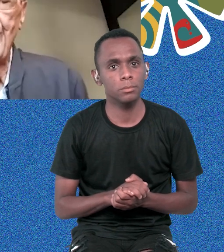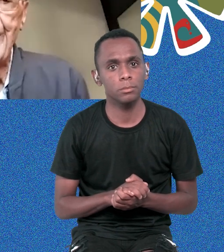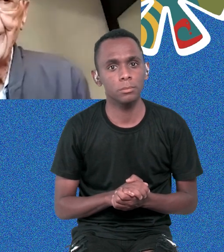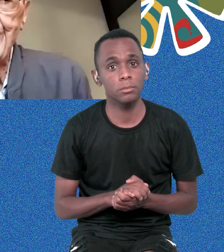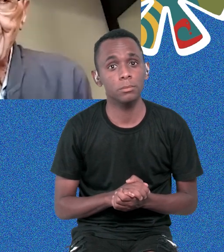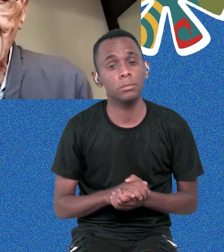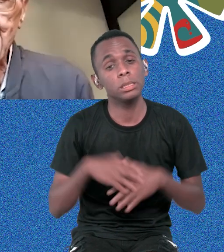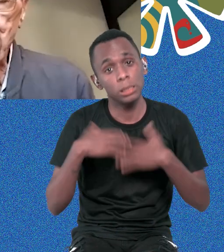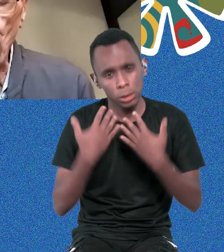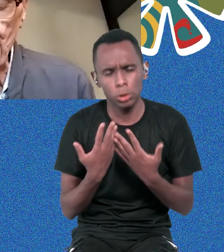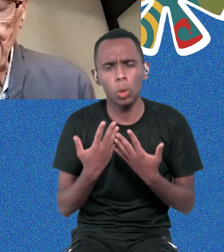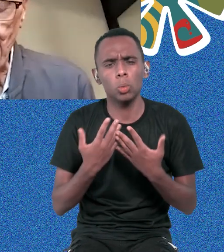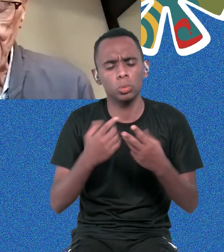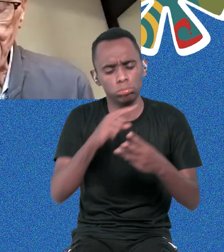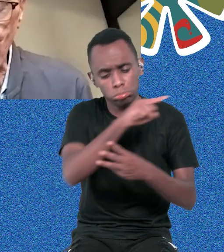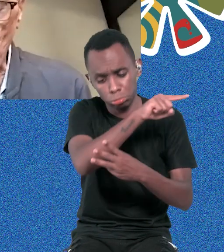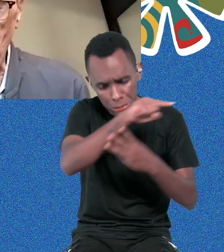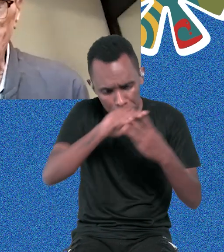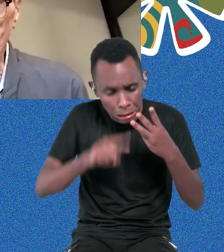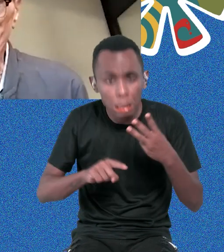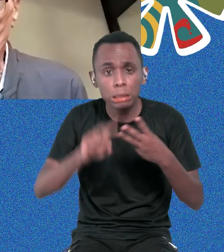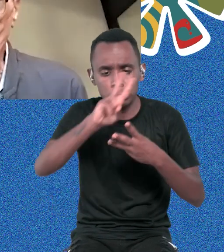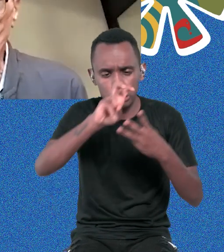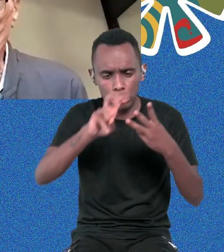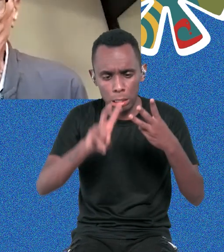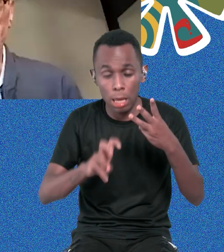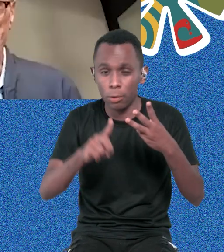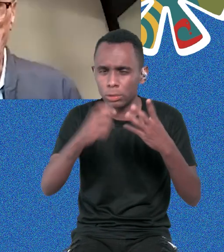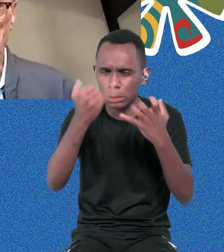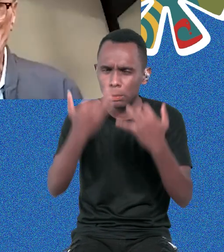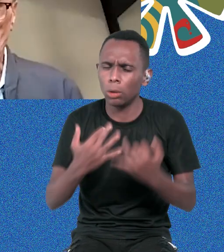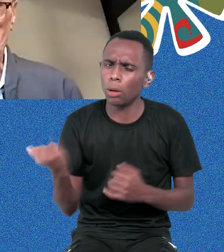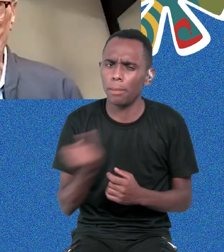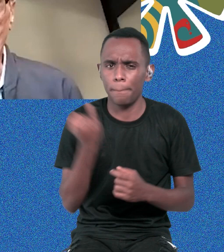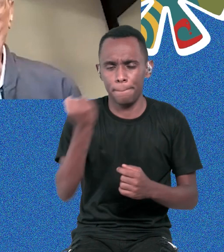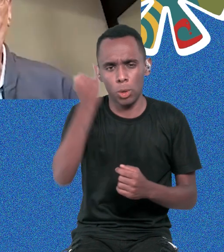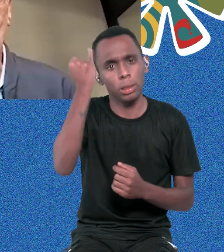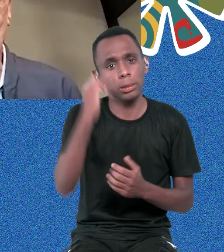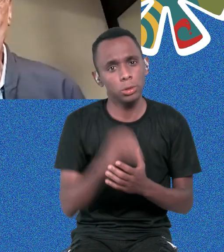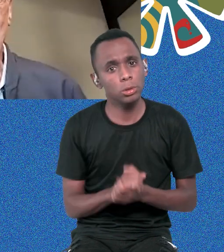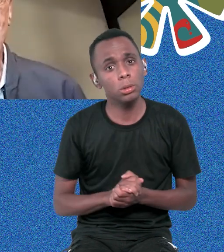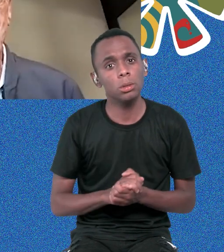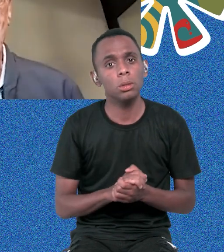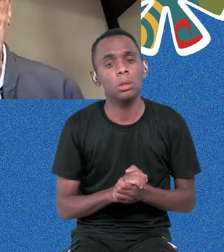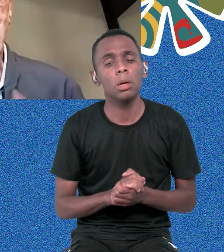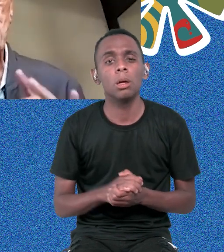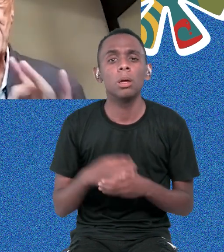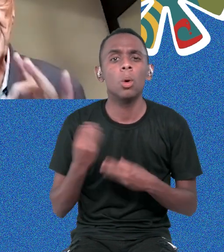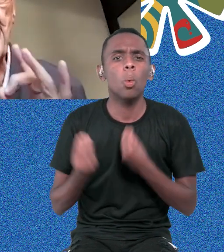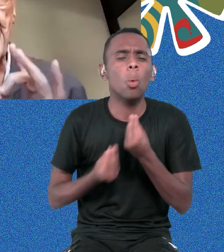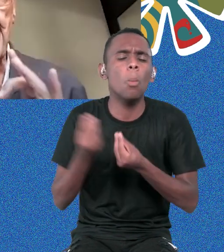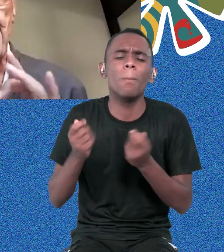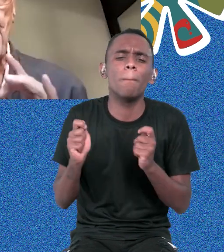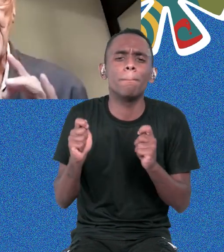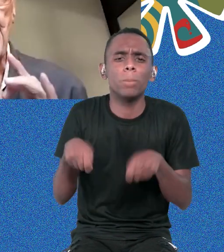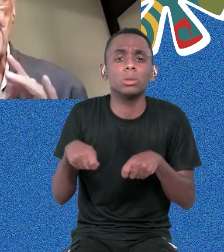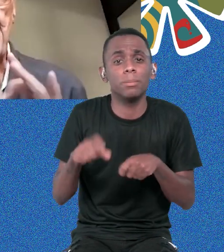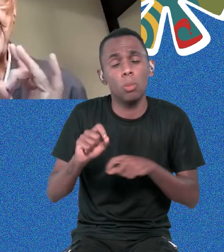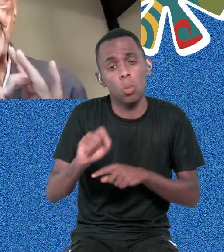Eu tocaria nesses três pontos que você está colocando, muito importantes. Ou seja, como é